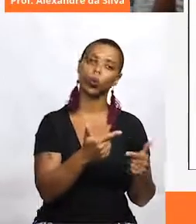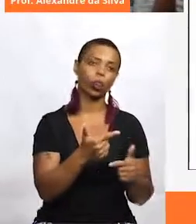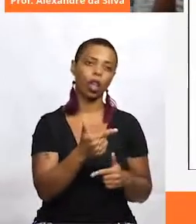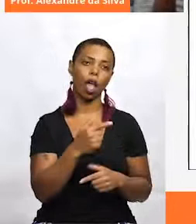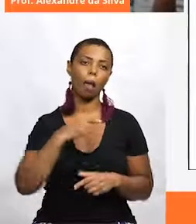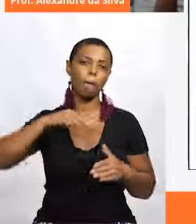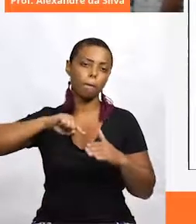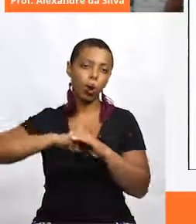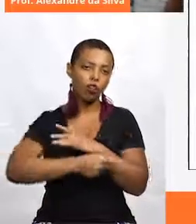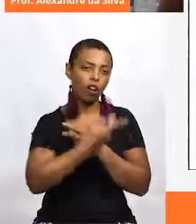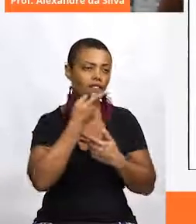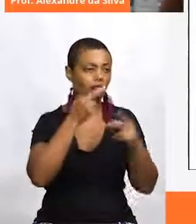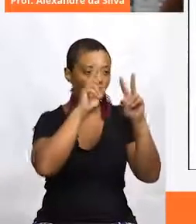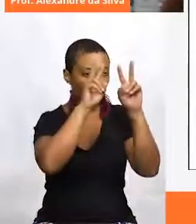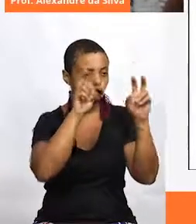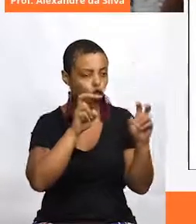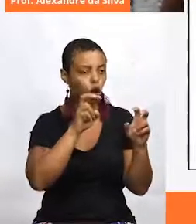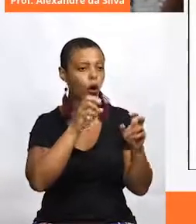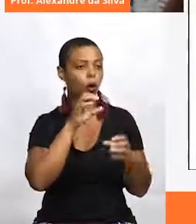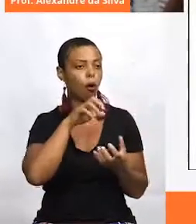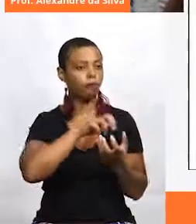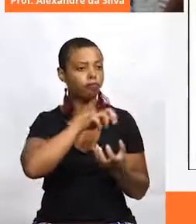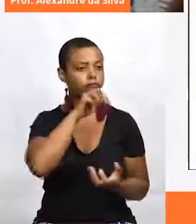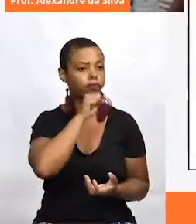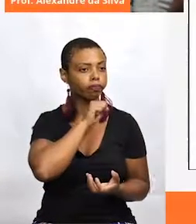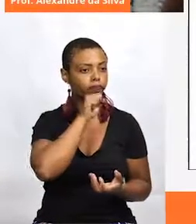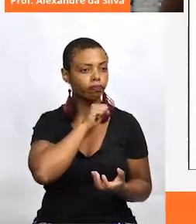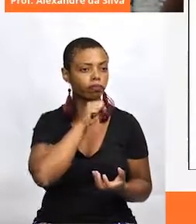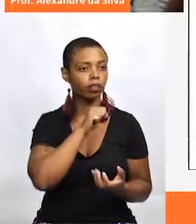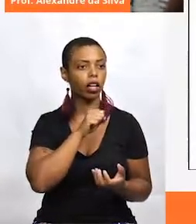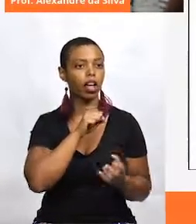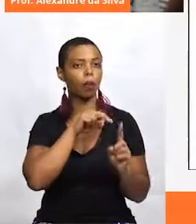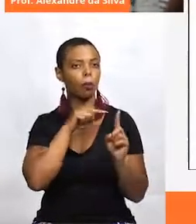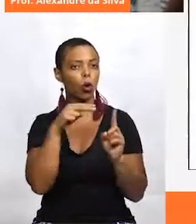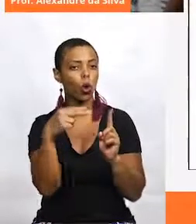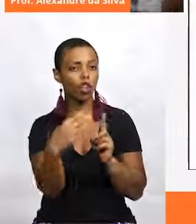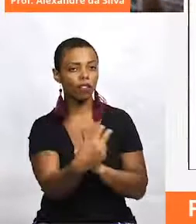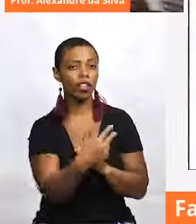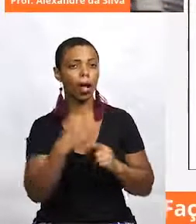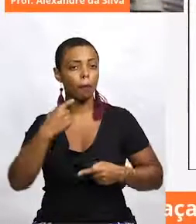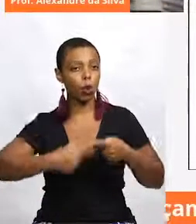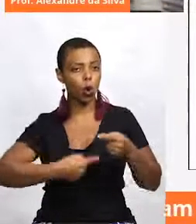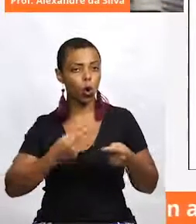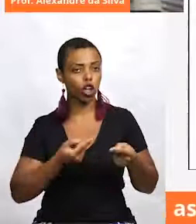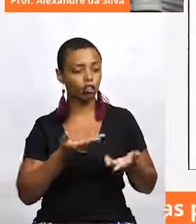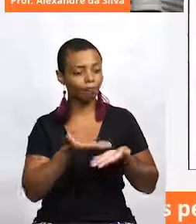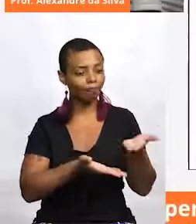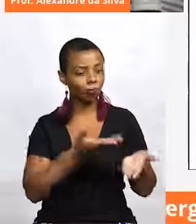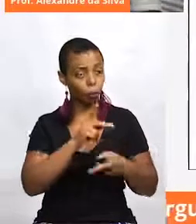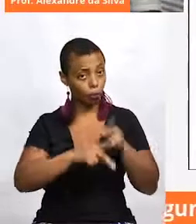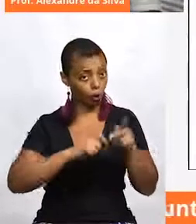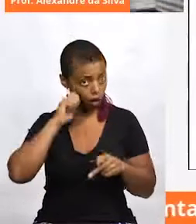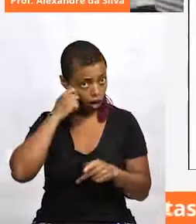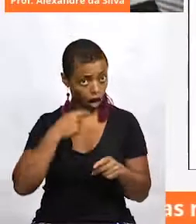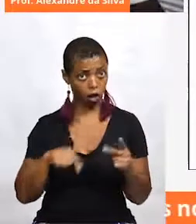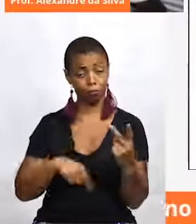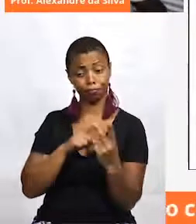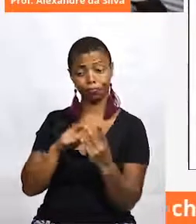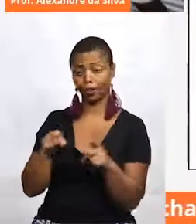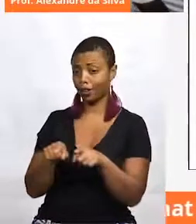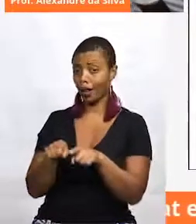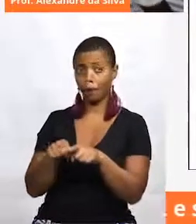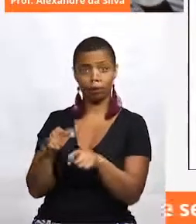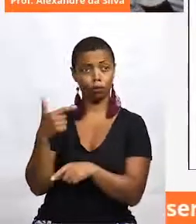sobre envelhecimento na perspectiva das políticas para a população negra, e também não tem uma discussão sobre a